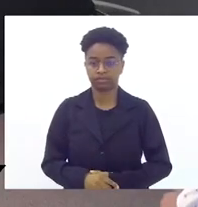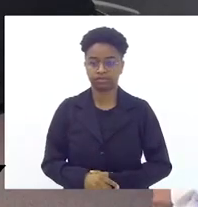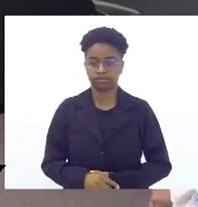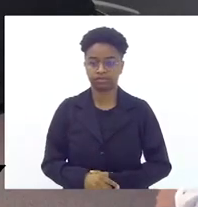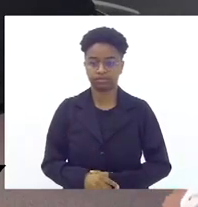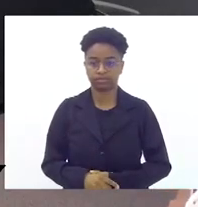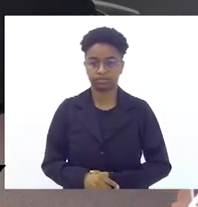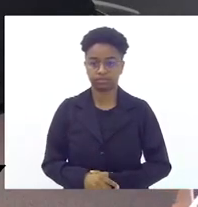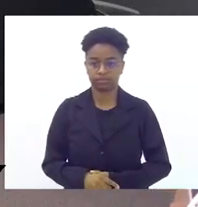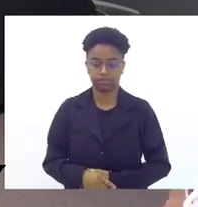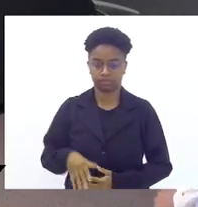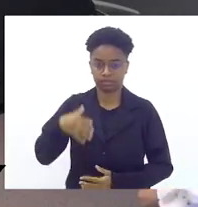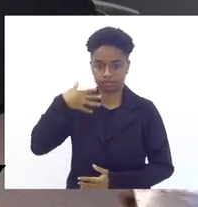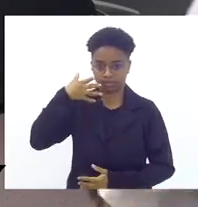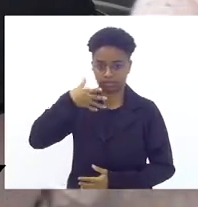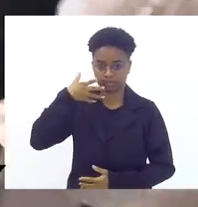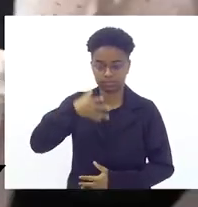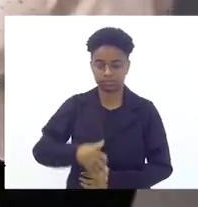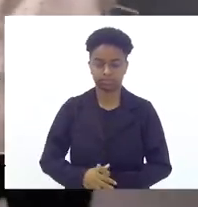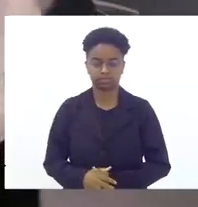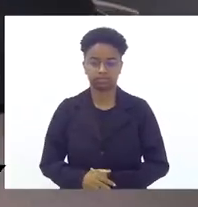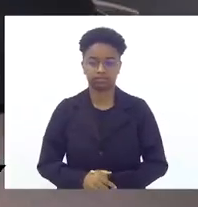se pronunciar